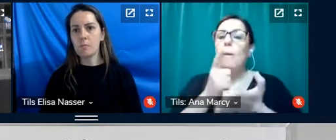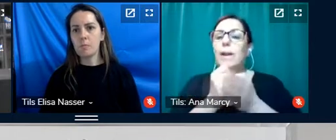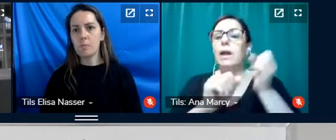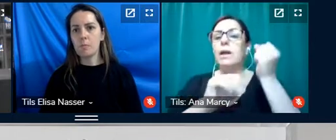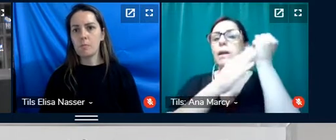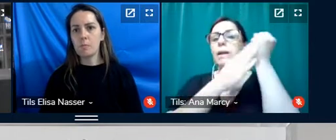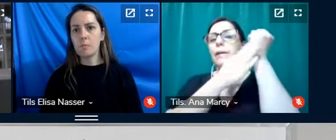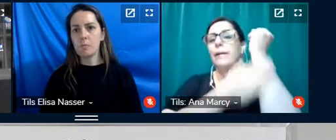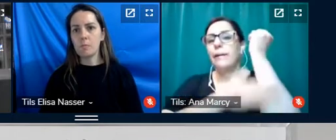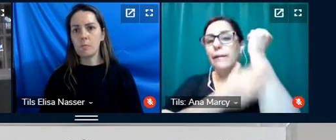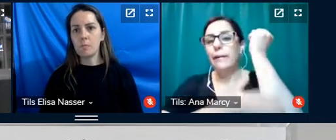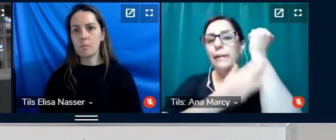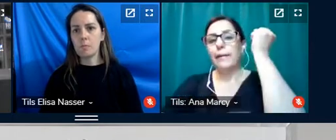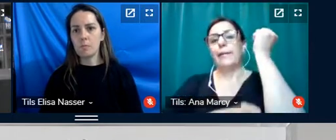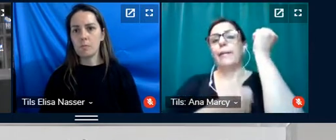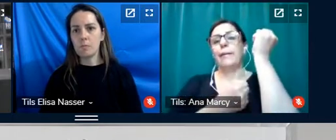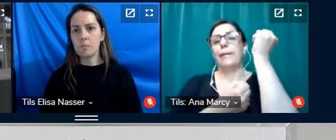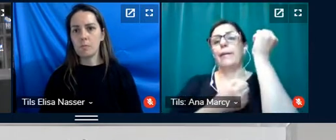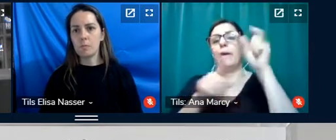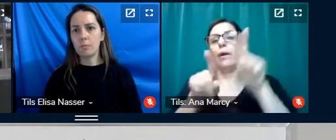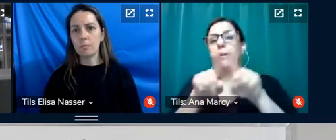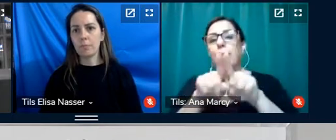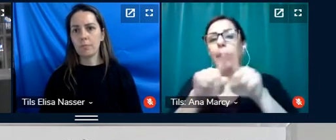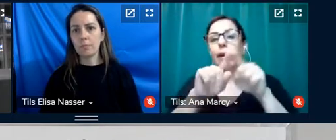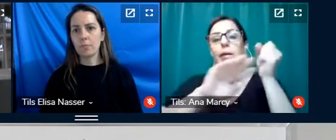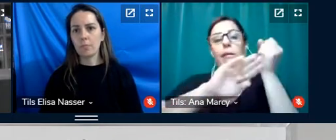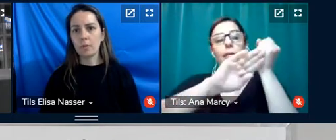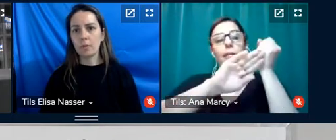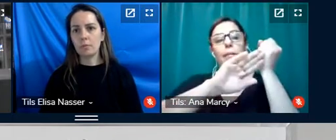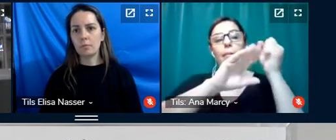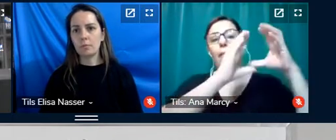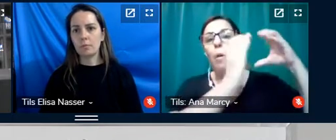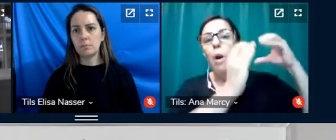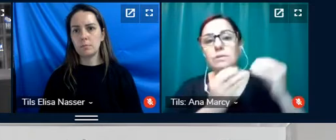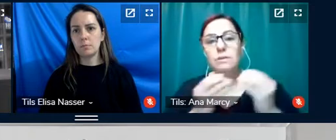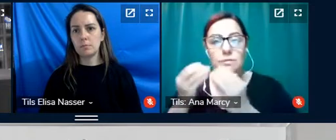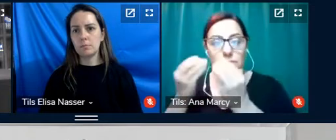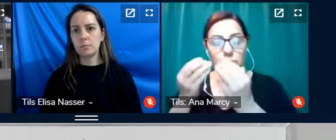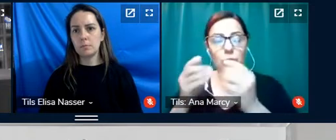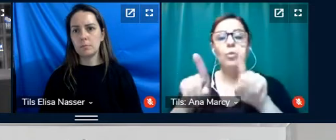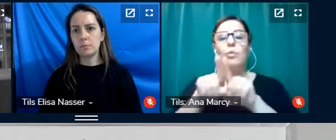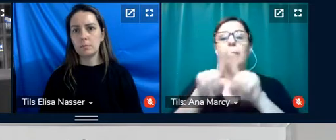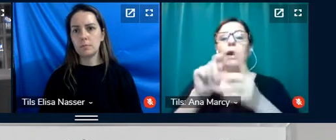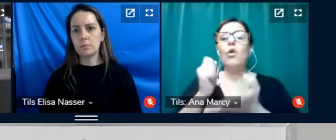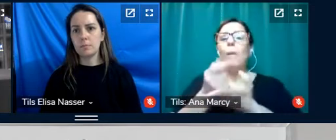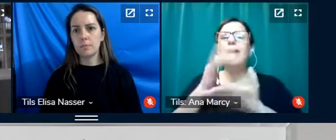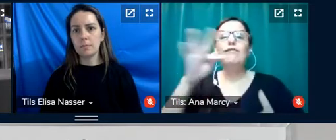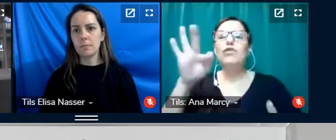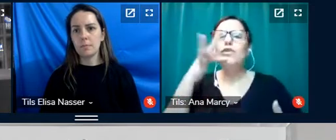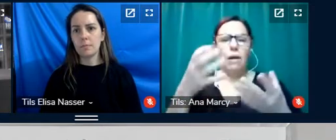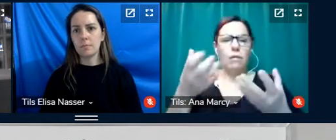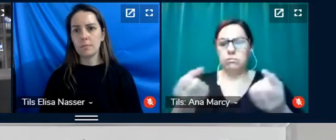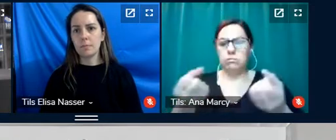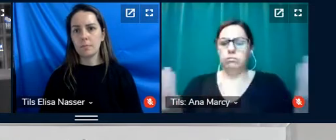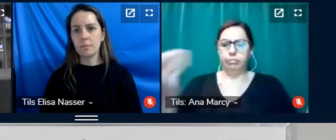melancia, comprei manga, né? Estou com uma sacola cheia de